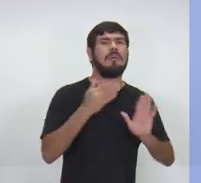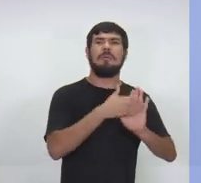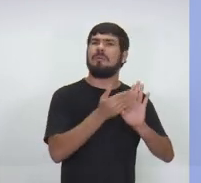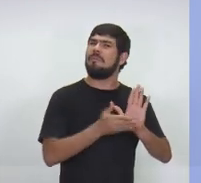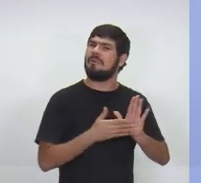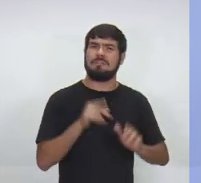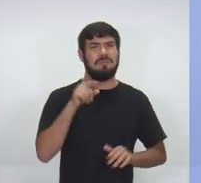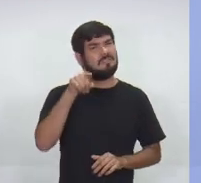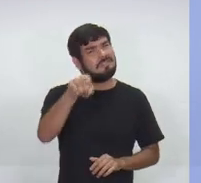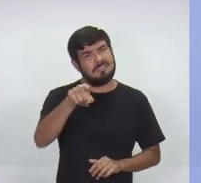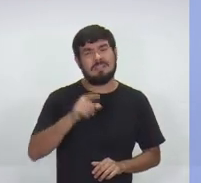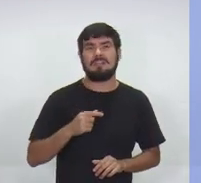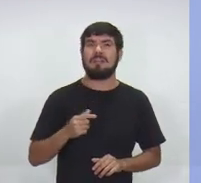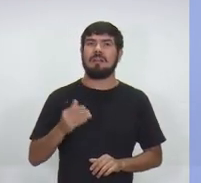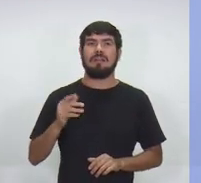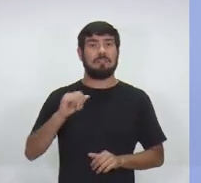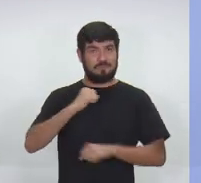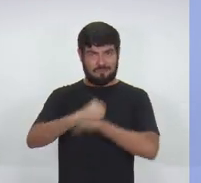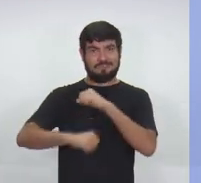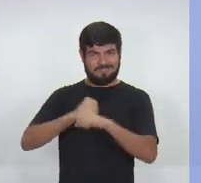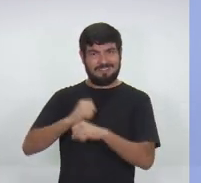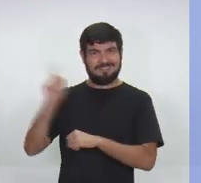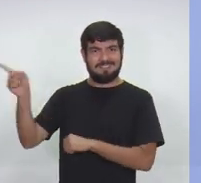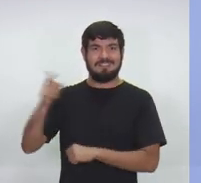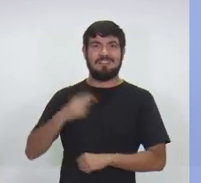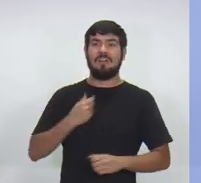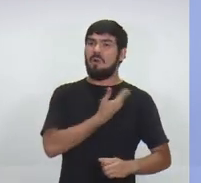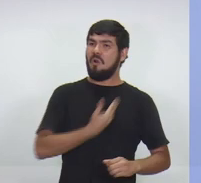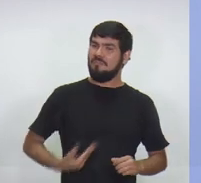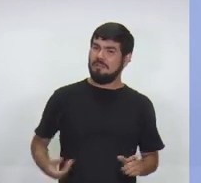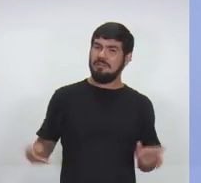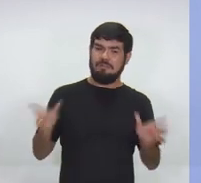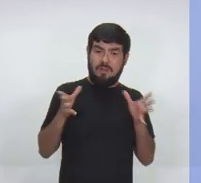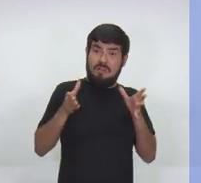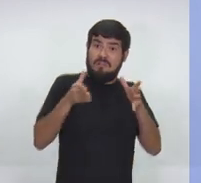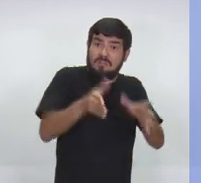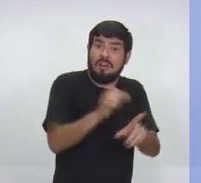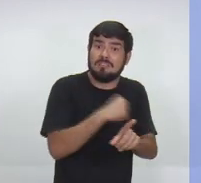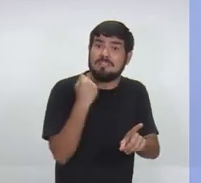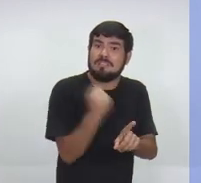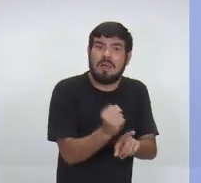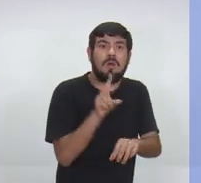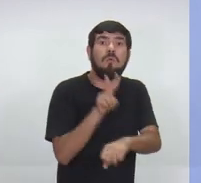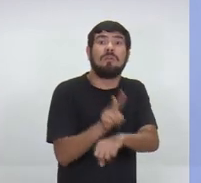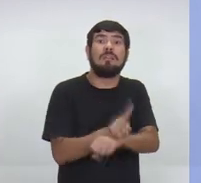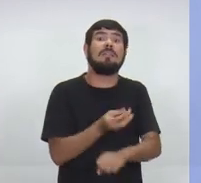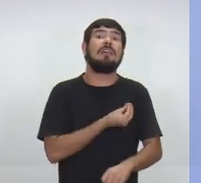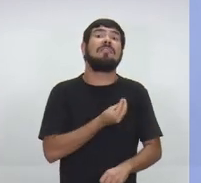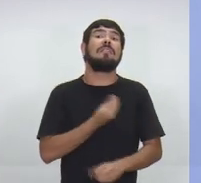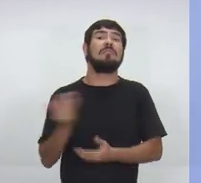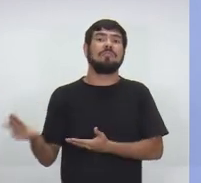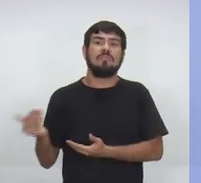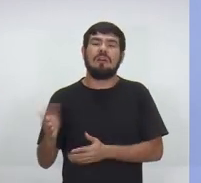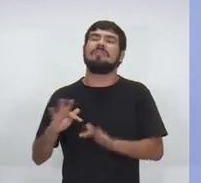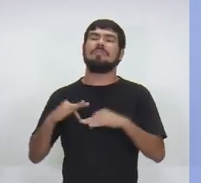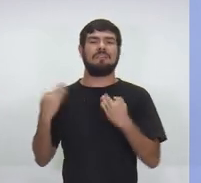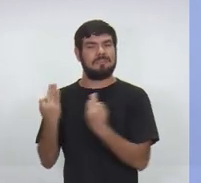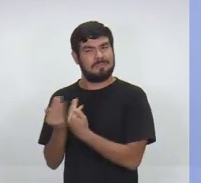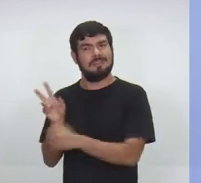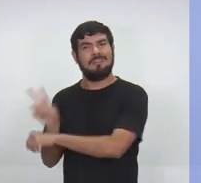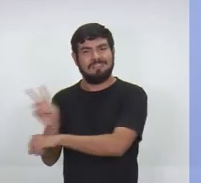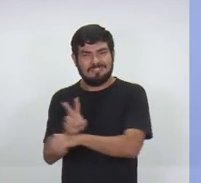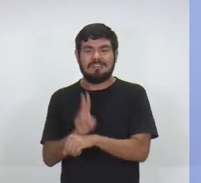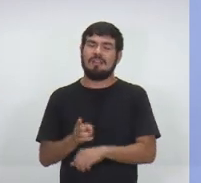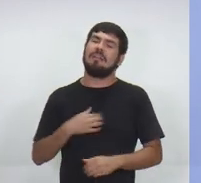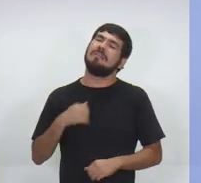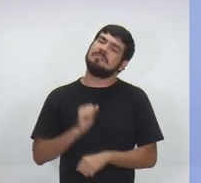fazer um governo voltado ao social preservando as vidas dos nossos jovens e nas nossas famílias eu espero fazer a